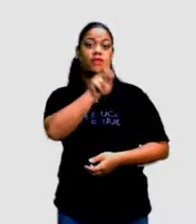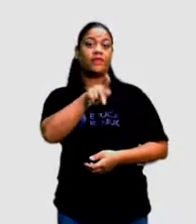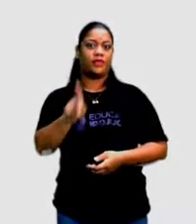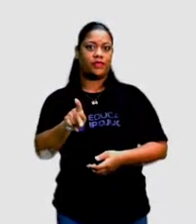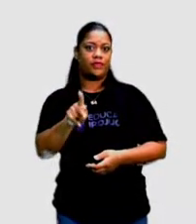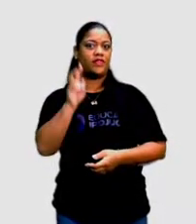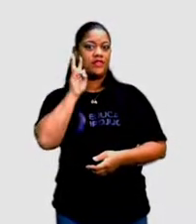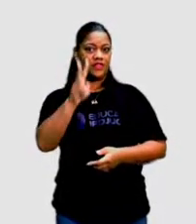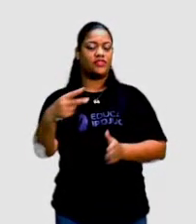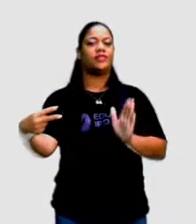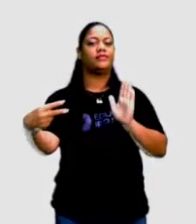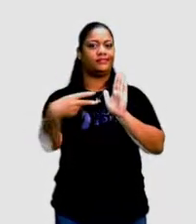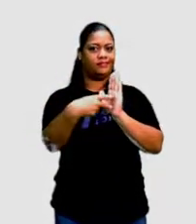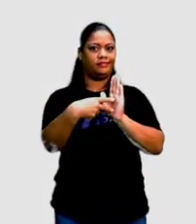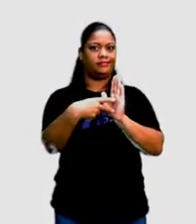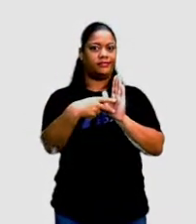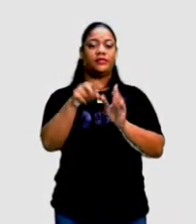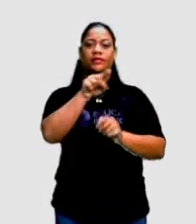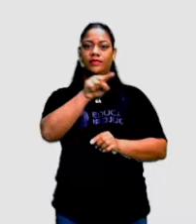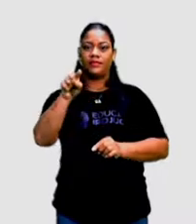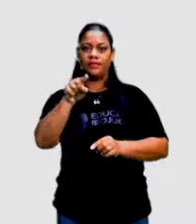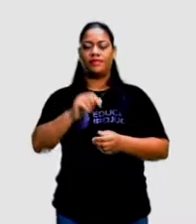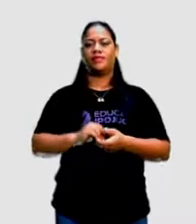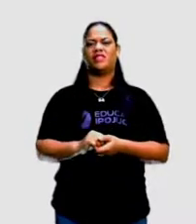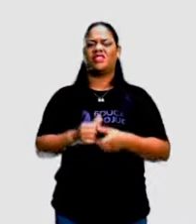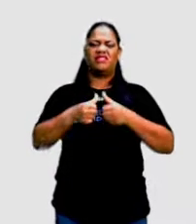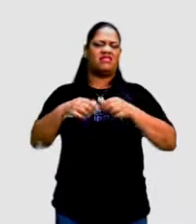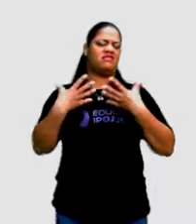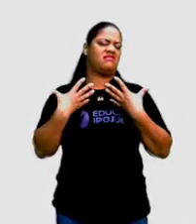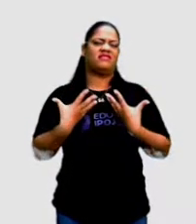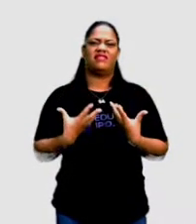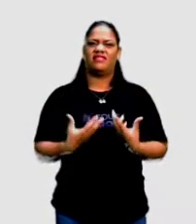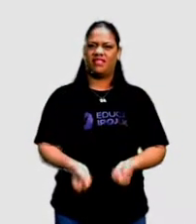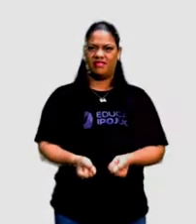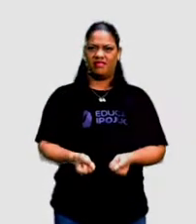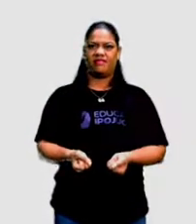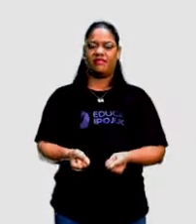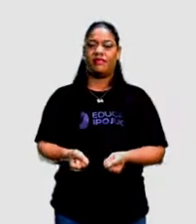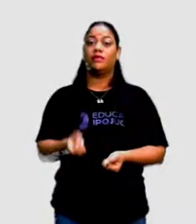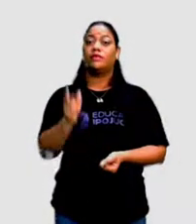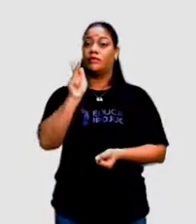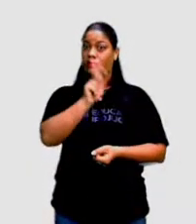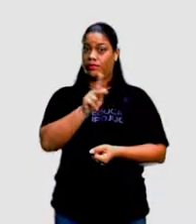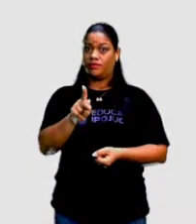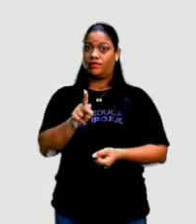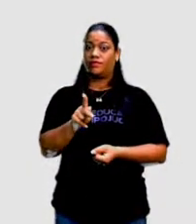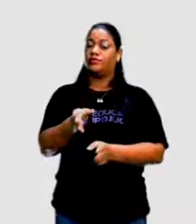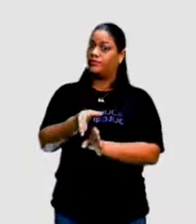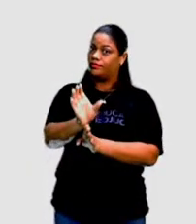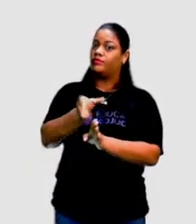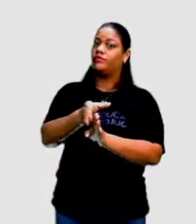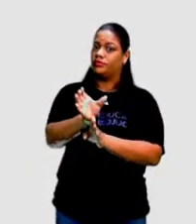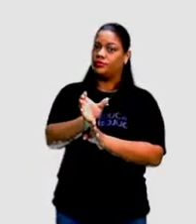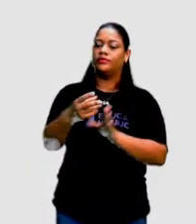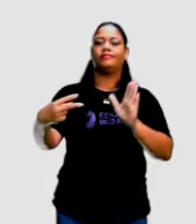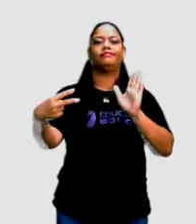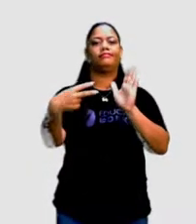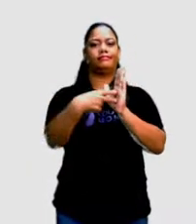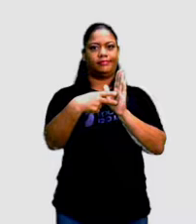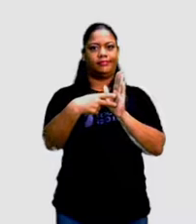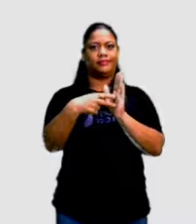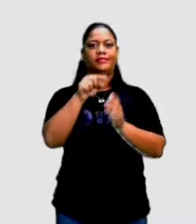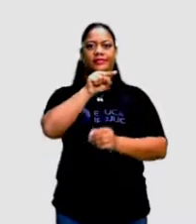aí os dois pontos, né? Travessão. Estou cansado. E ele o aconselhou. Os dois